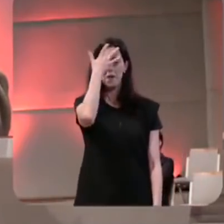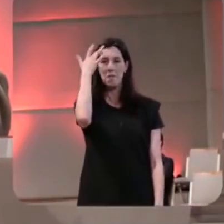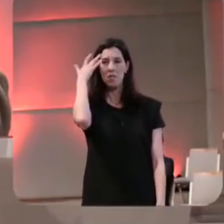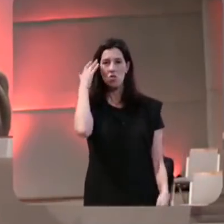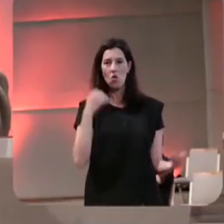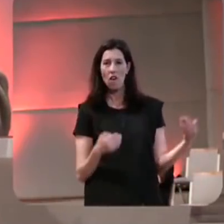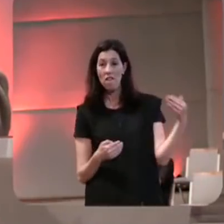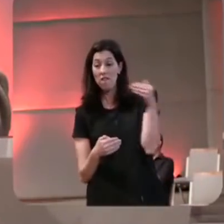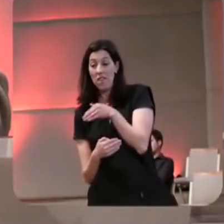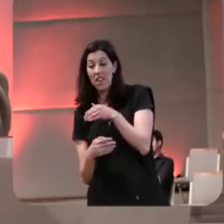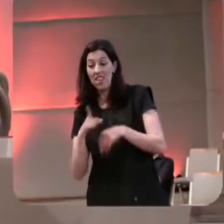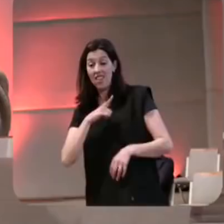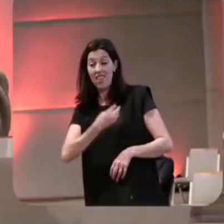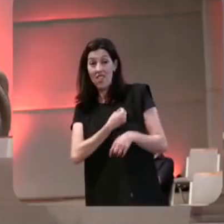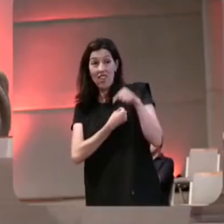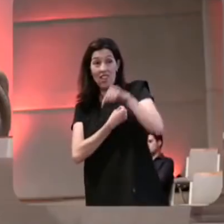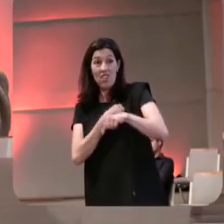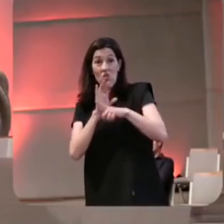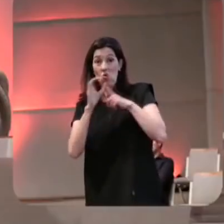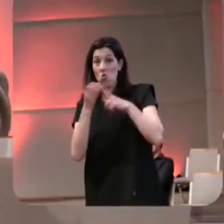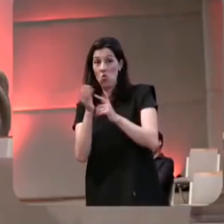seja prioridade para nós?